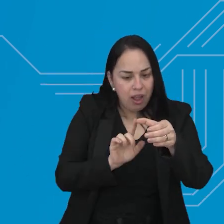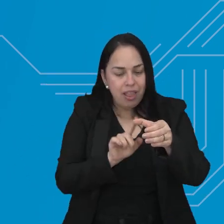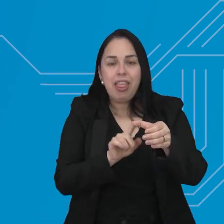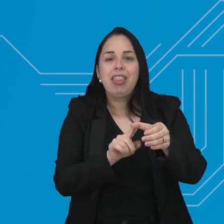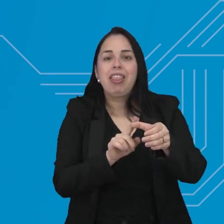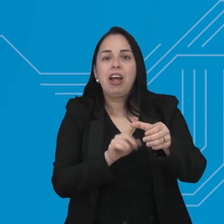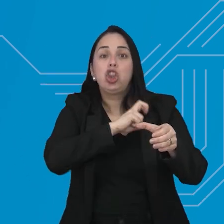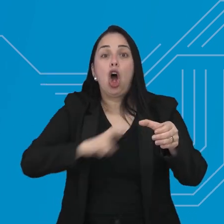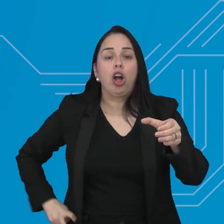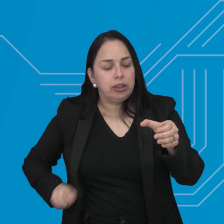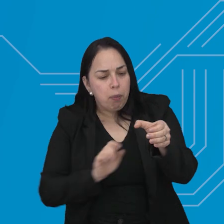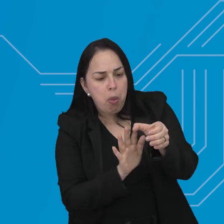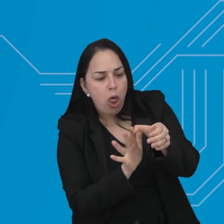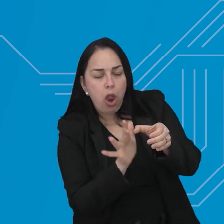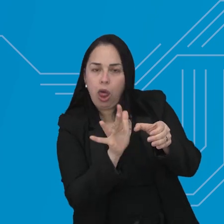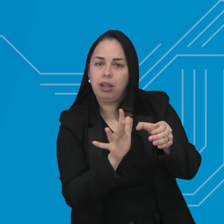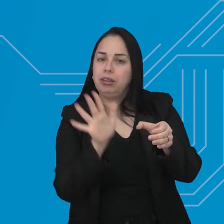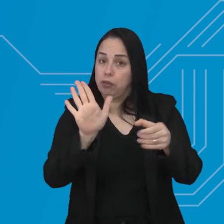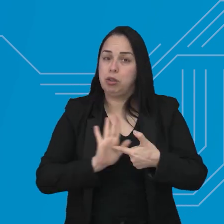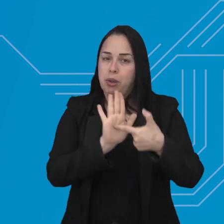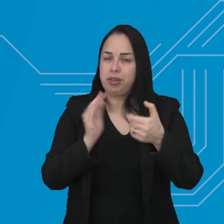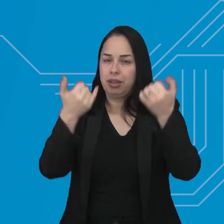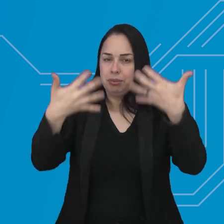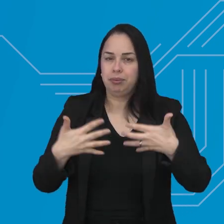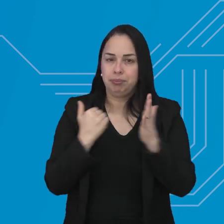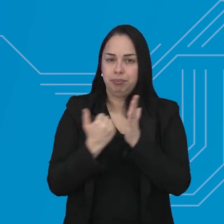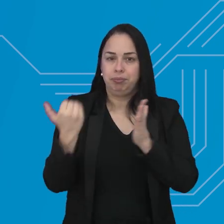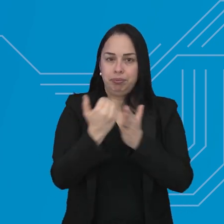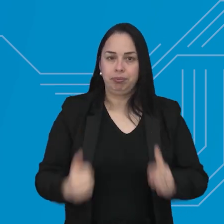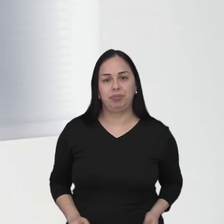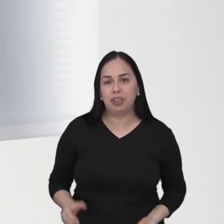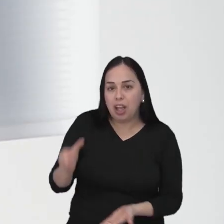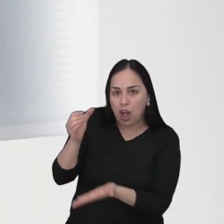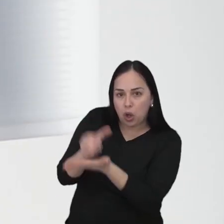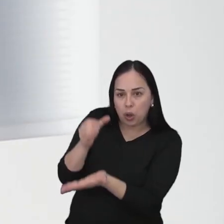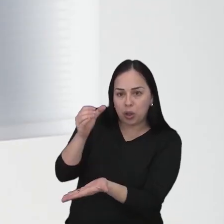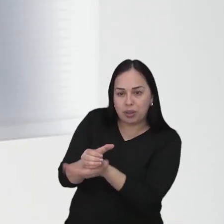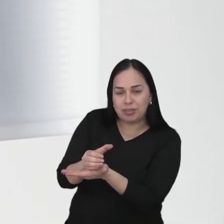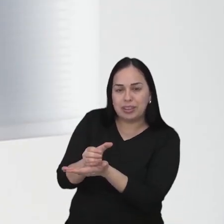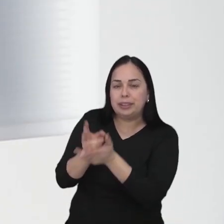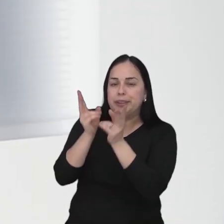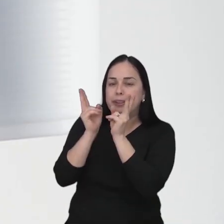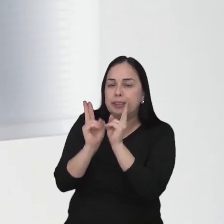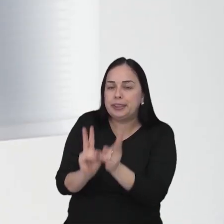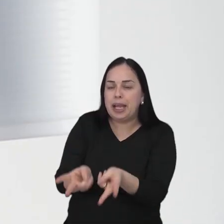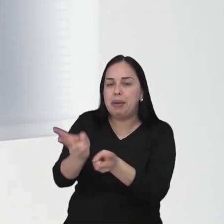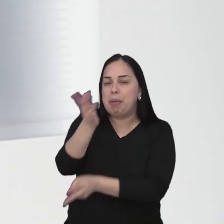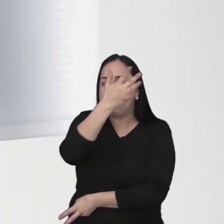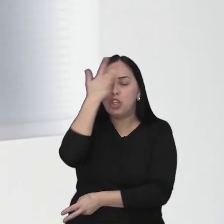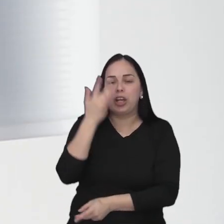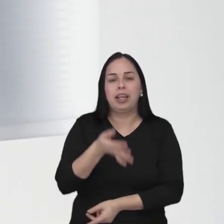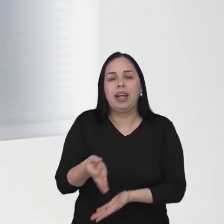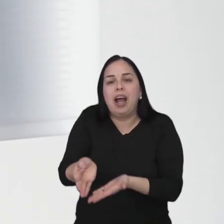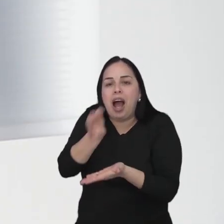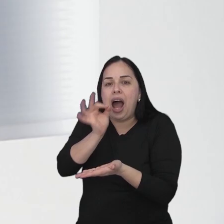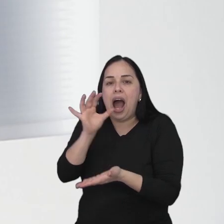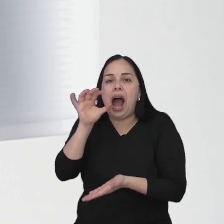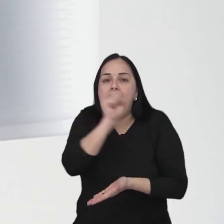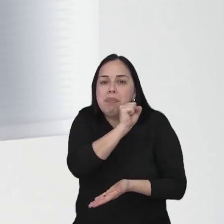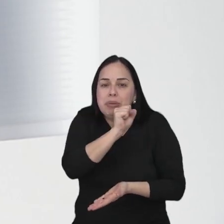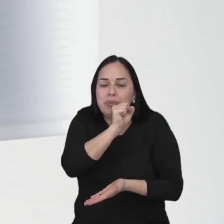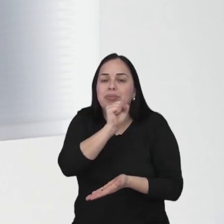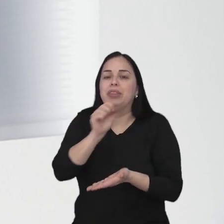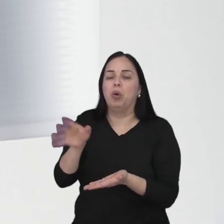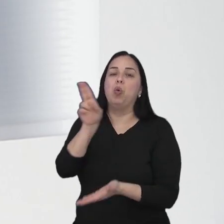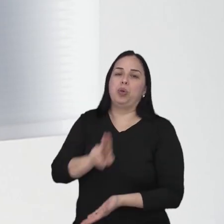tóxica conhecida como bisfenol. A gente te mostra na reportagem. Esse copo é companheiro de quem toma um cafezinho